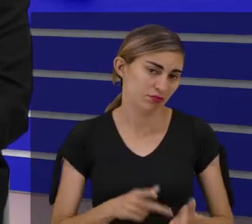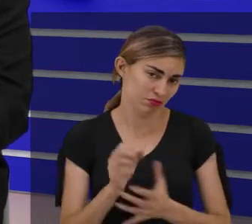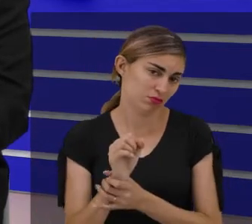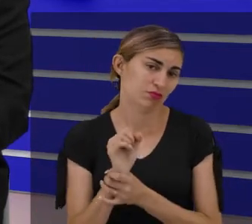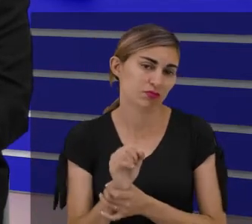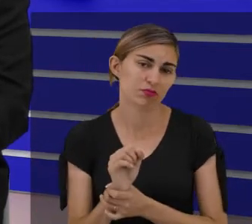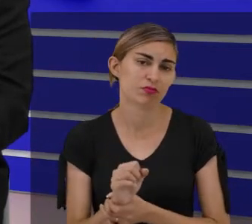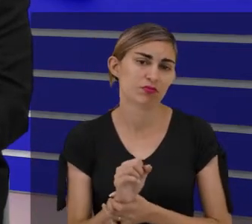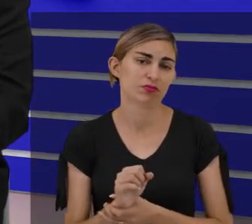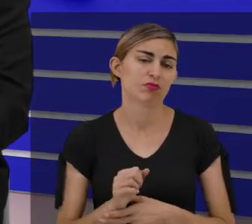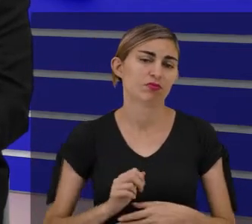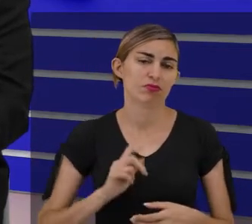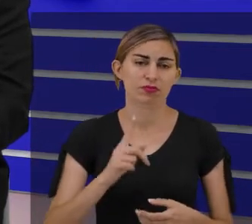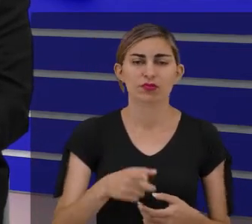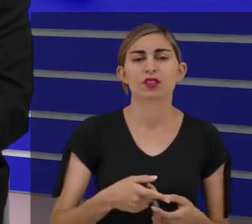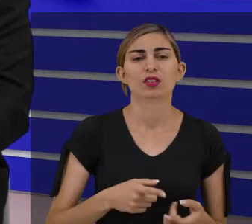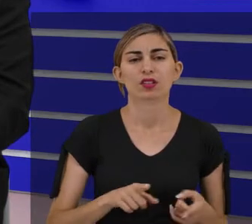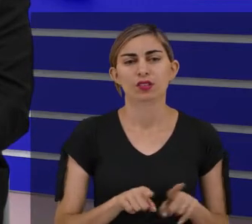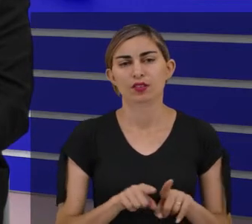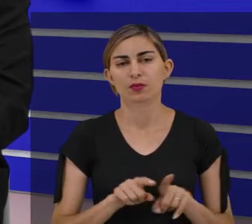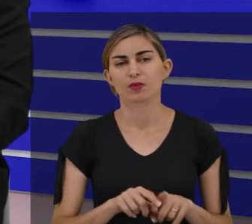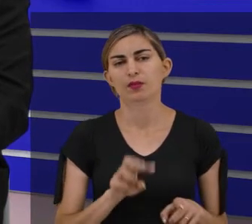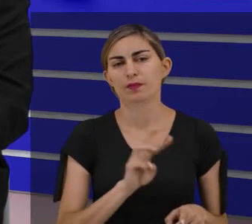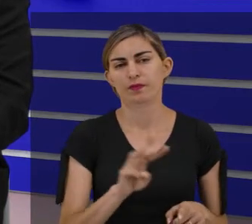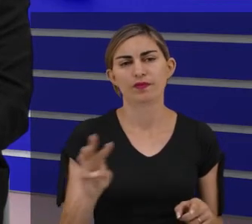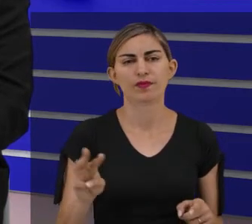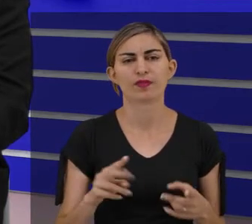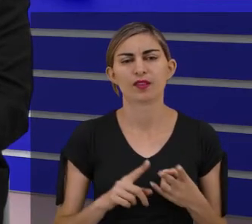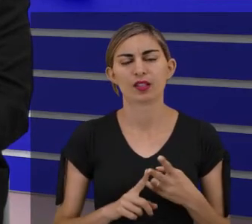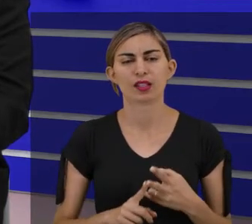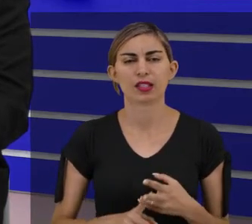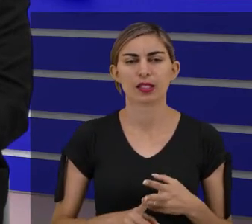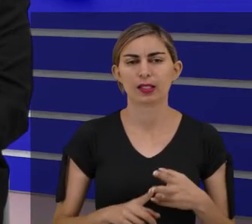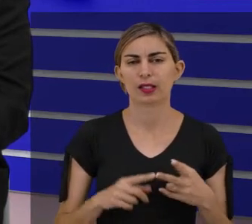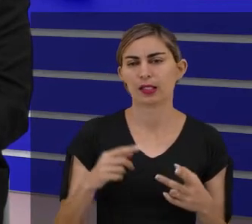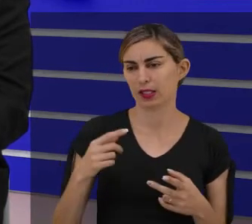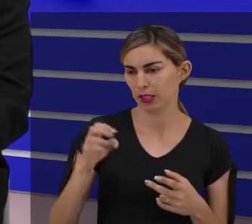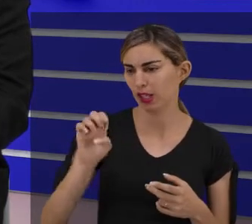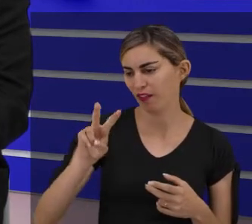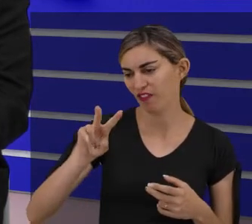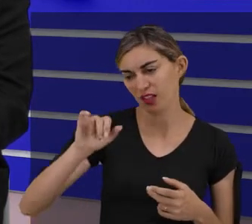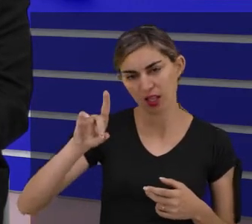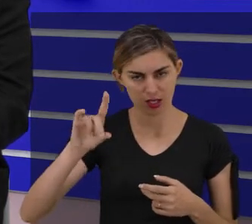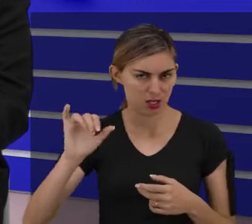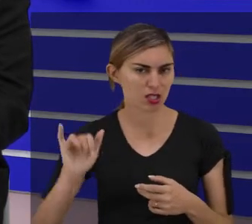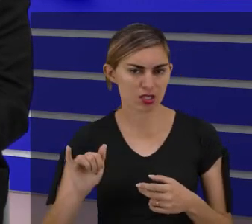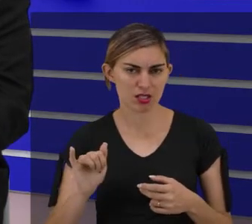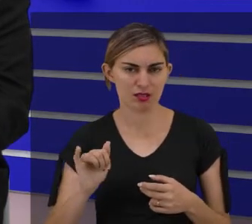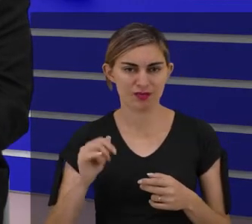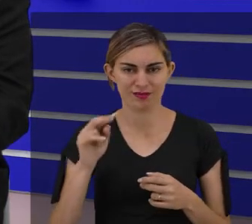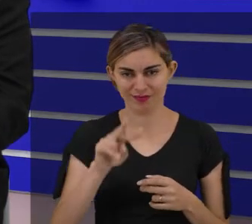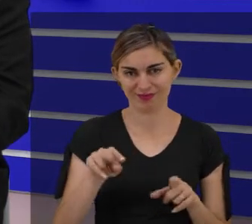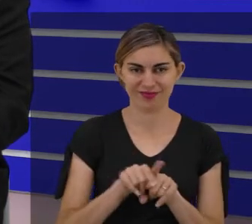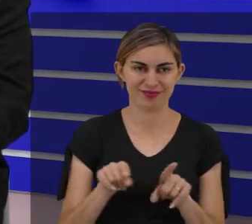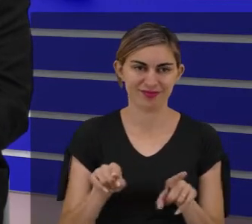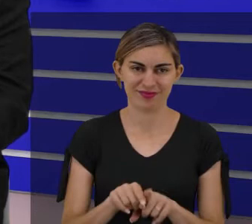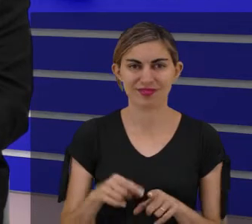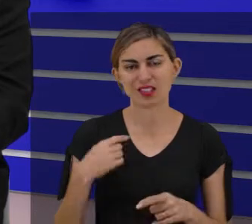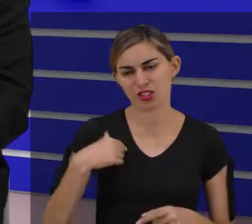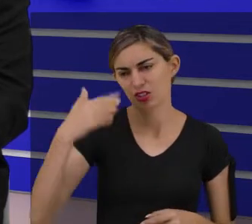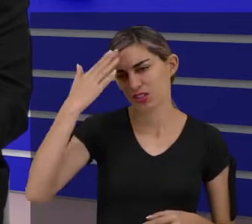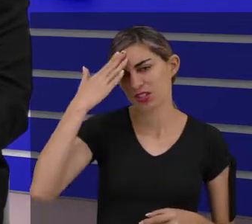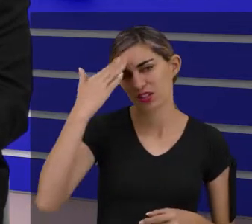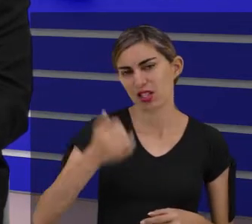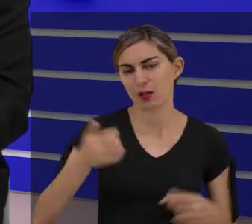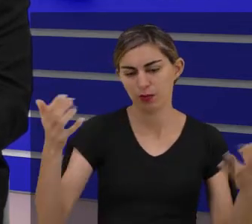não é? E seu viés no sentido da evidência científica também, não é? Porque a